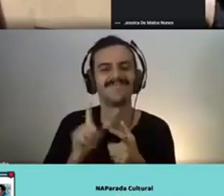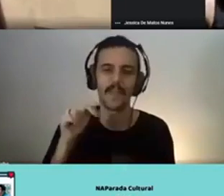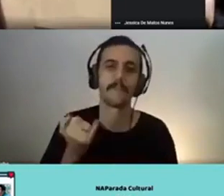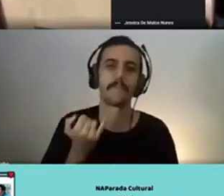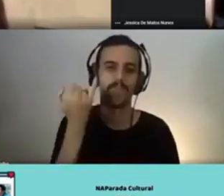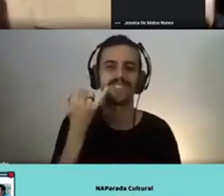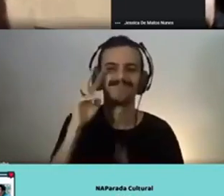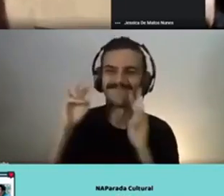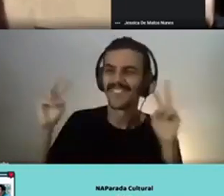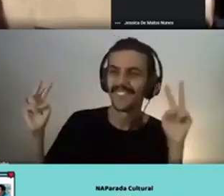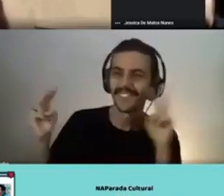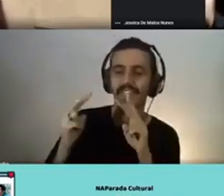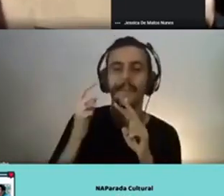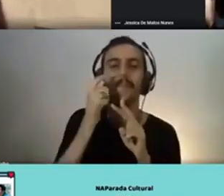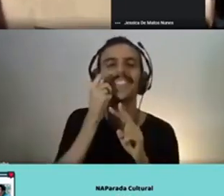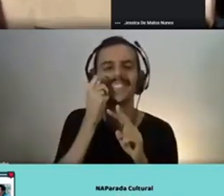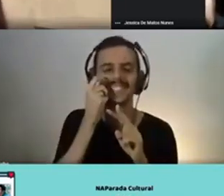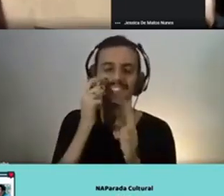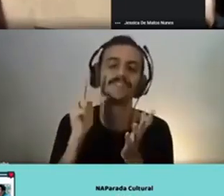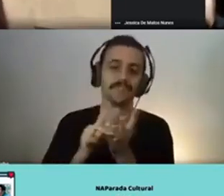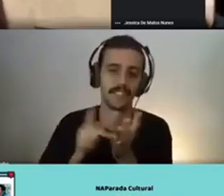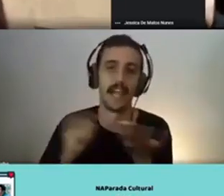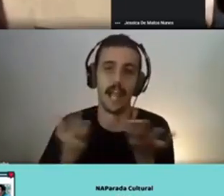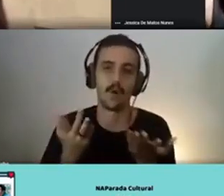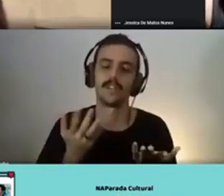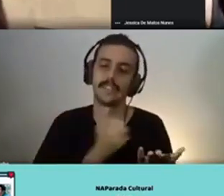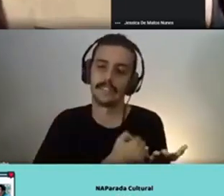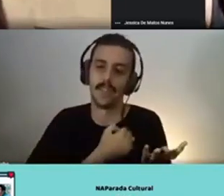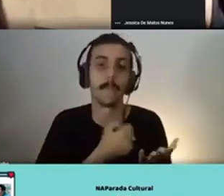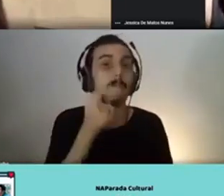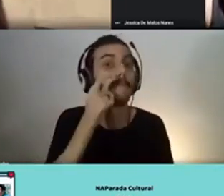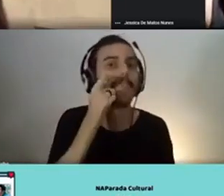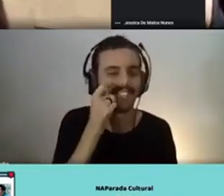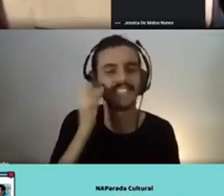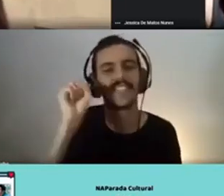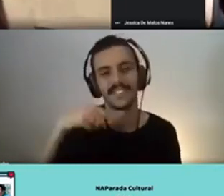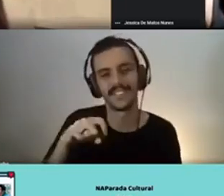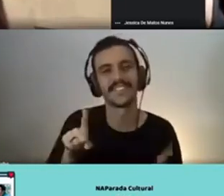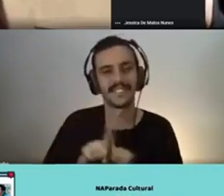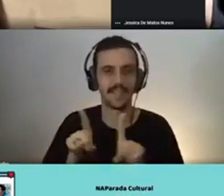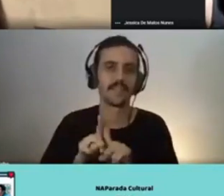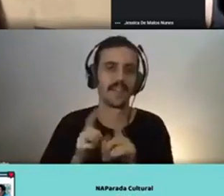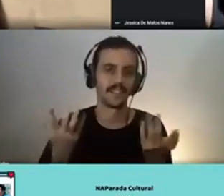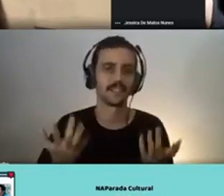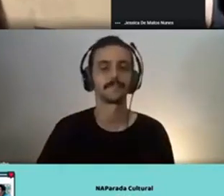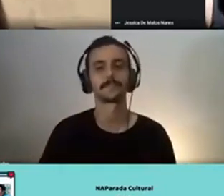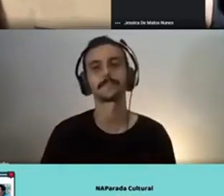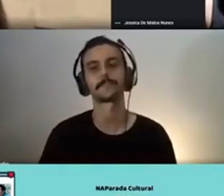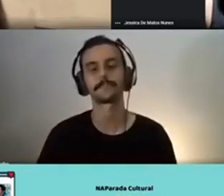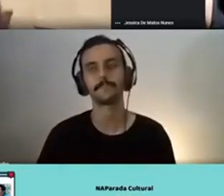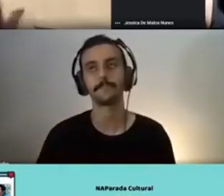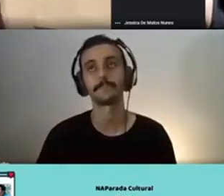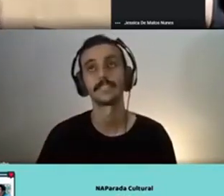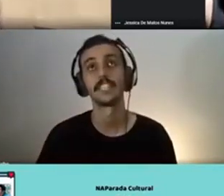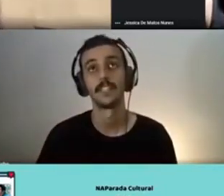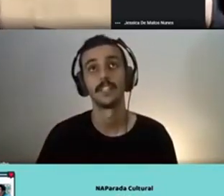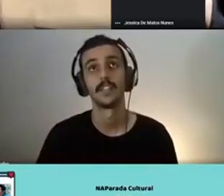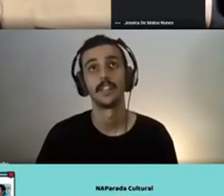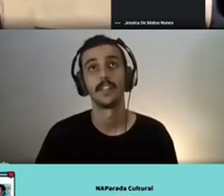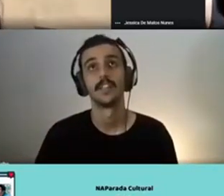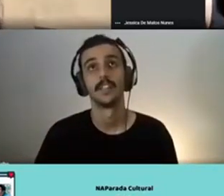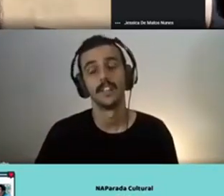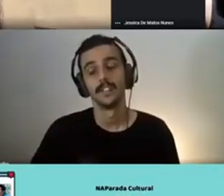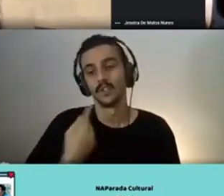nós sentimos falta, né? E esse é o momento que nós temos agora, mas isso não significa que nós não sentimos